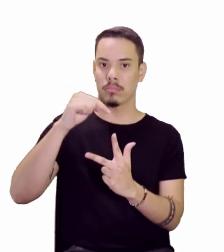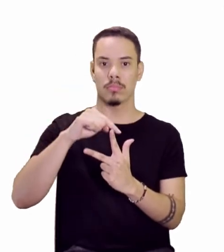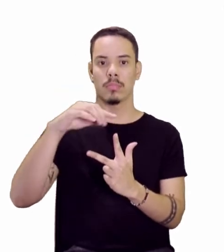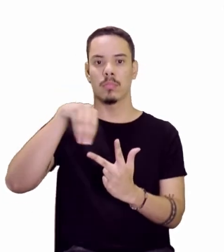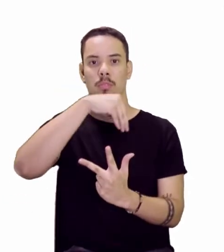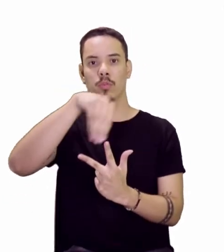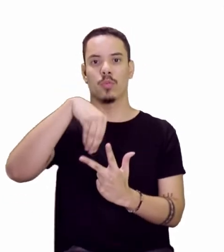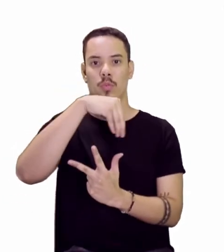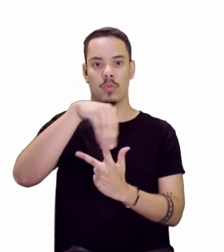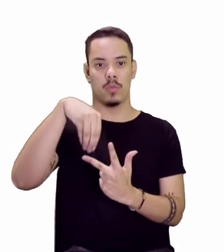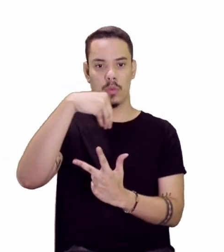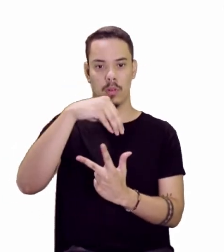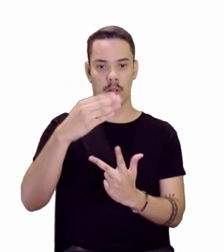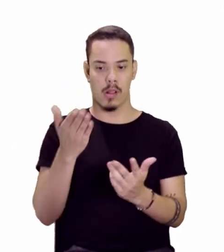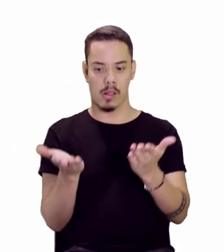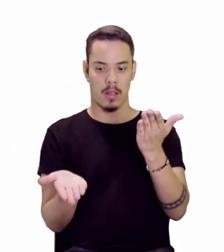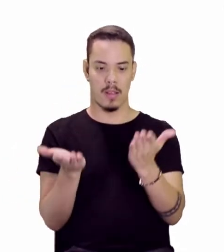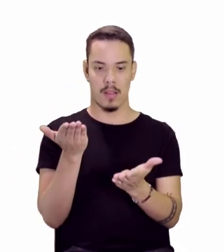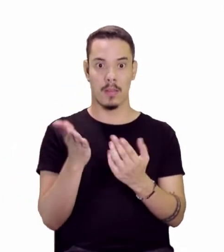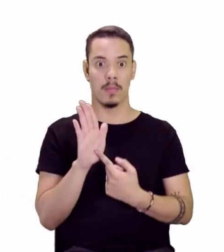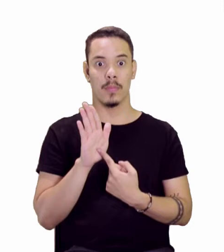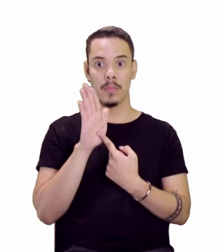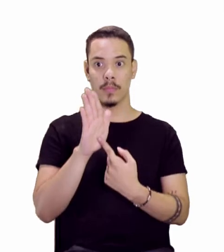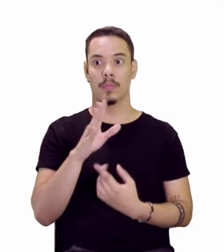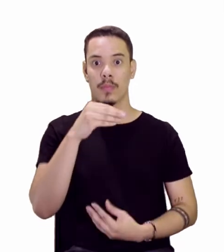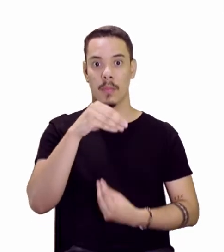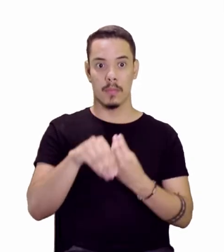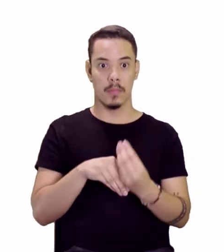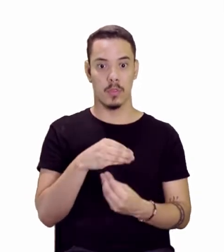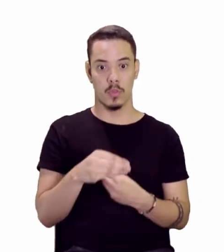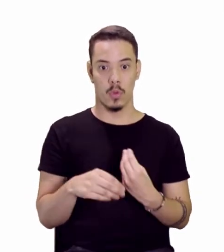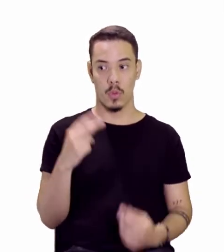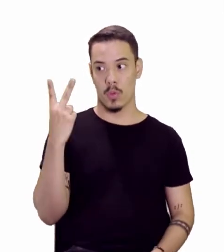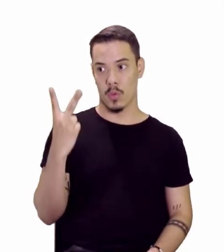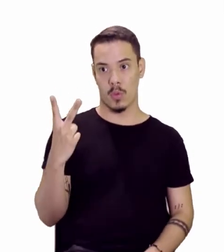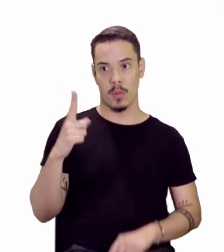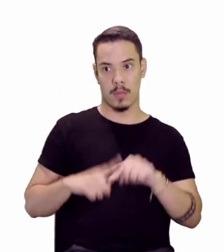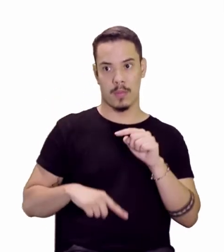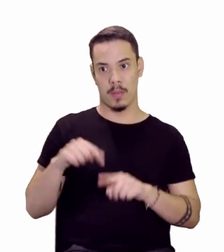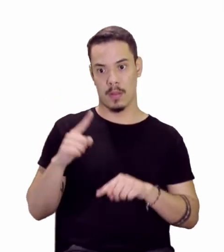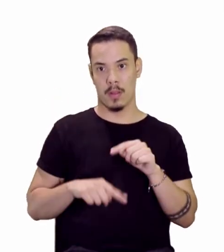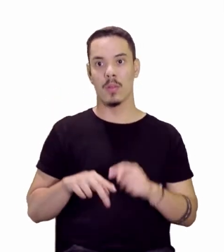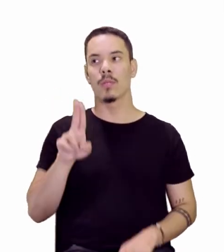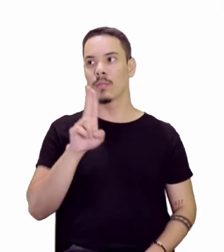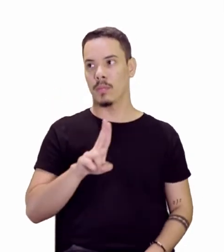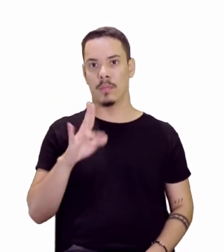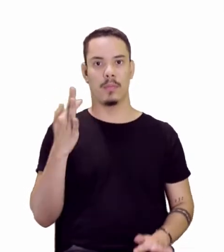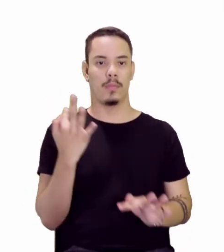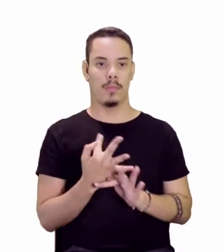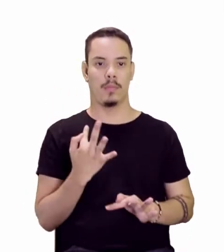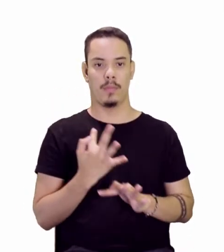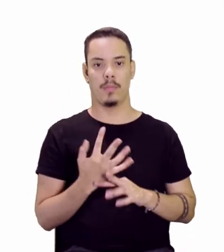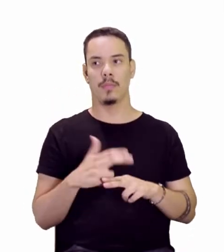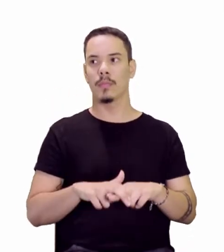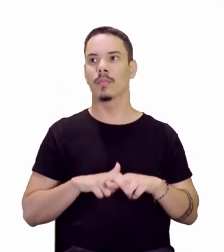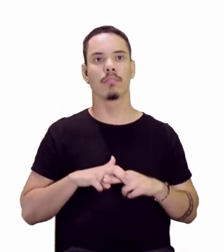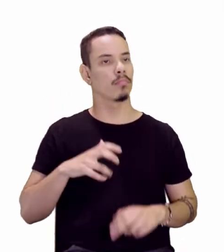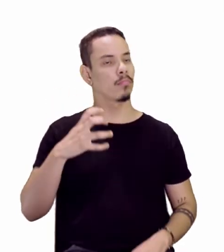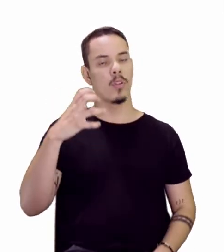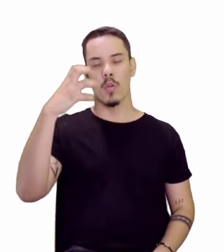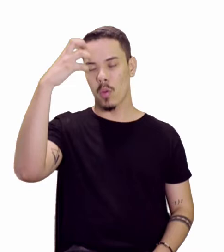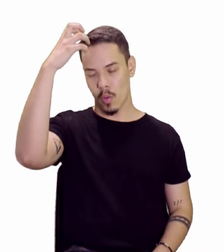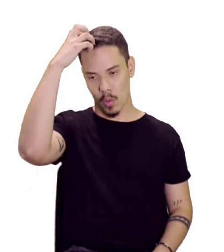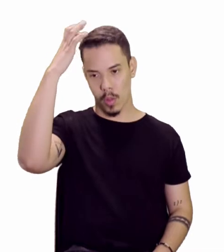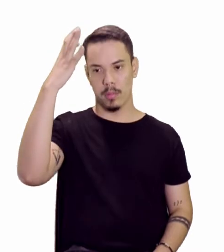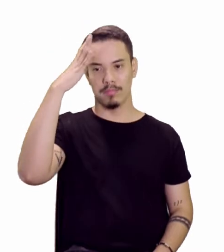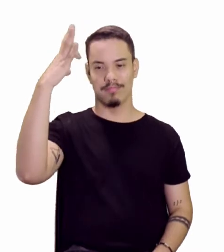do líquido deslocado estava se misturando dois materiais ao invés de um, usando física, olha aí. Aí o rei não teve dúvida que